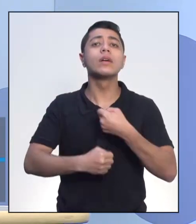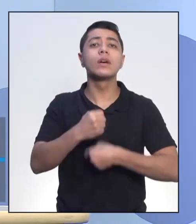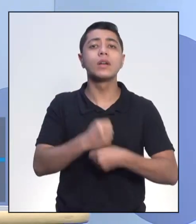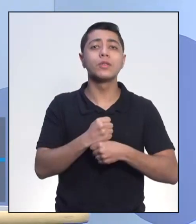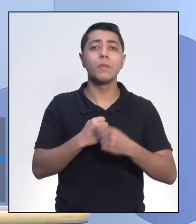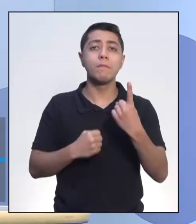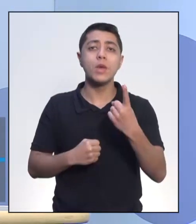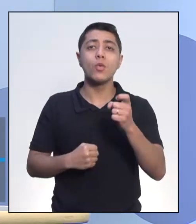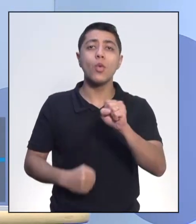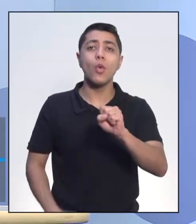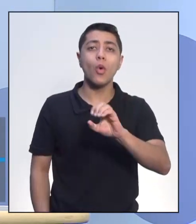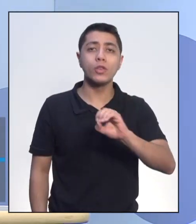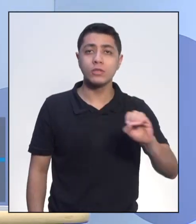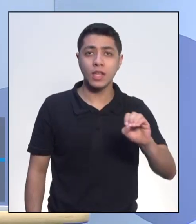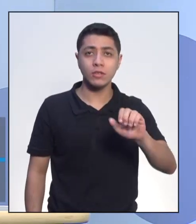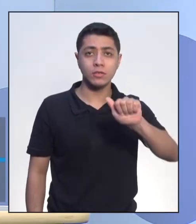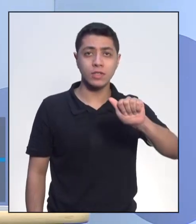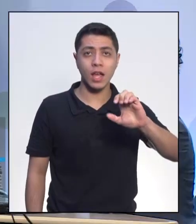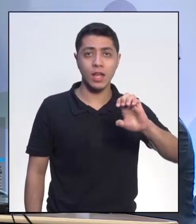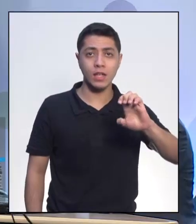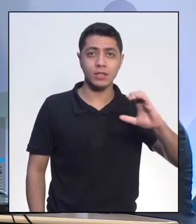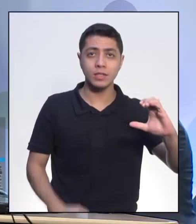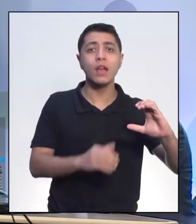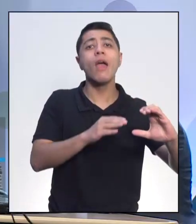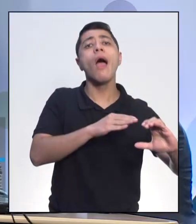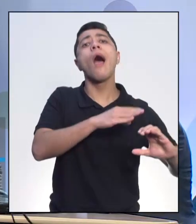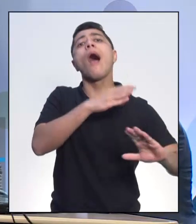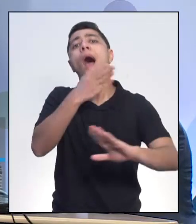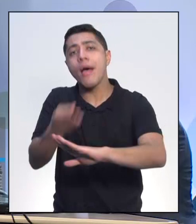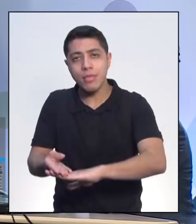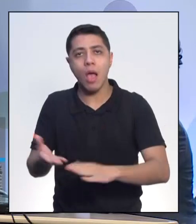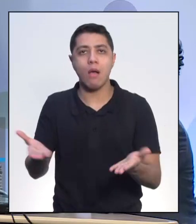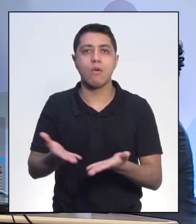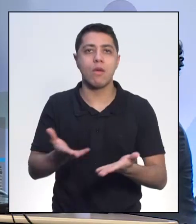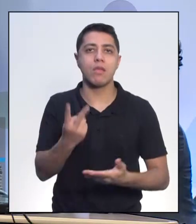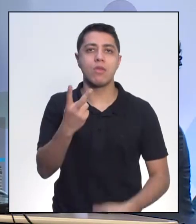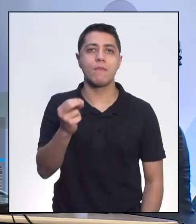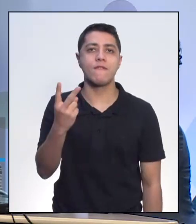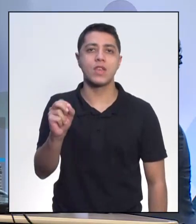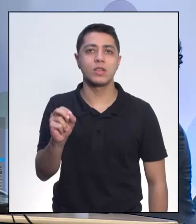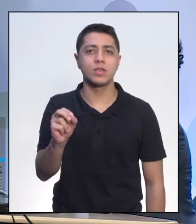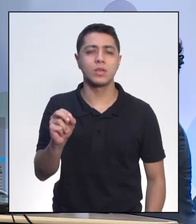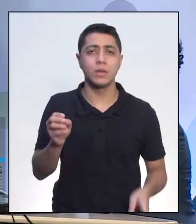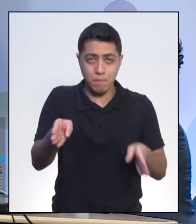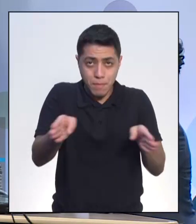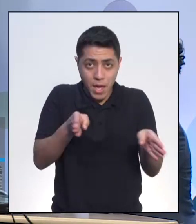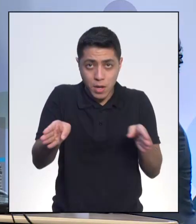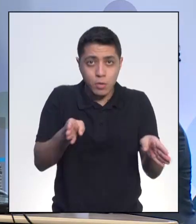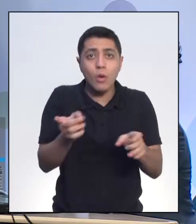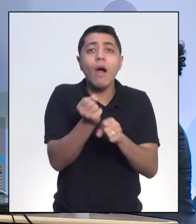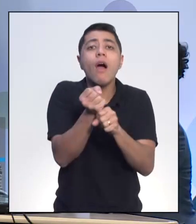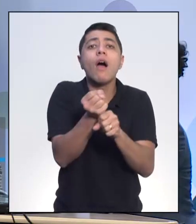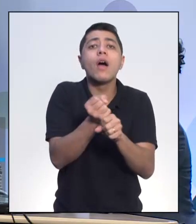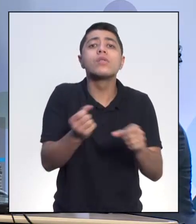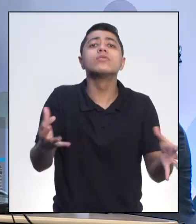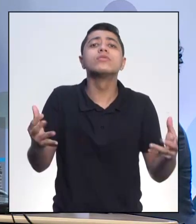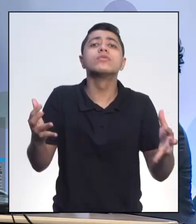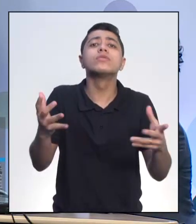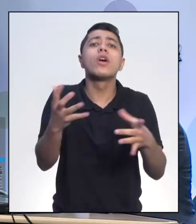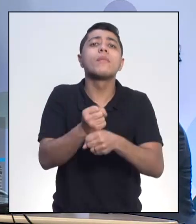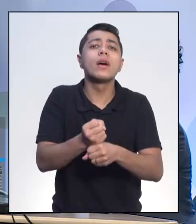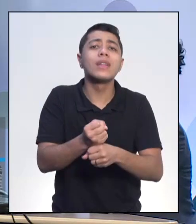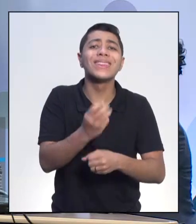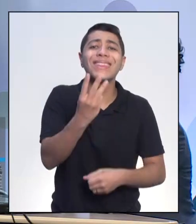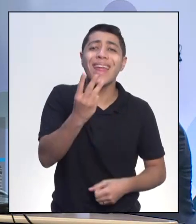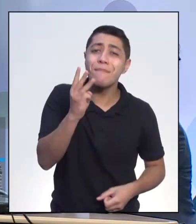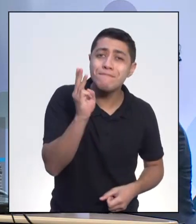a.C. e dura até hoje, 2020. Exatamente. Quer dizer, período aí de 3.000 e... mais de 3 mil anos